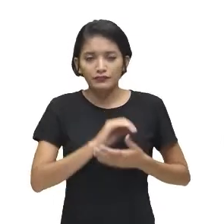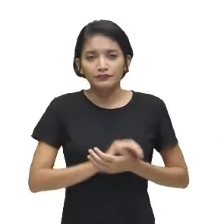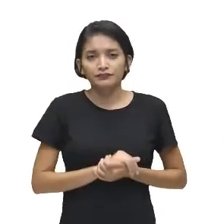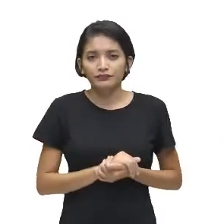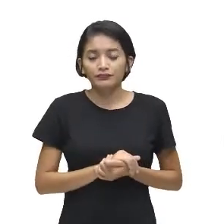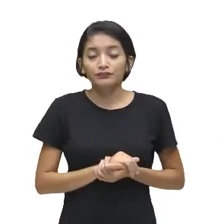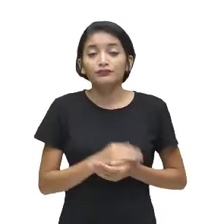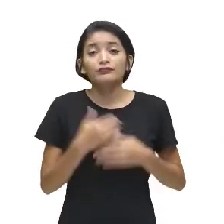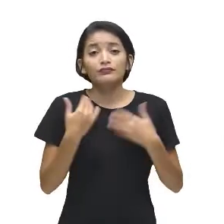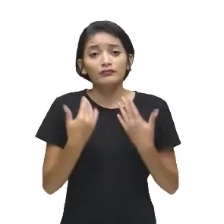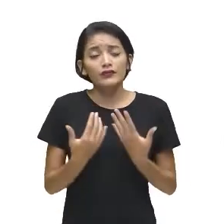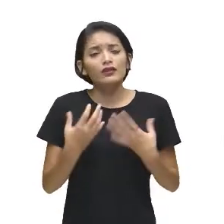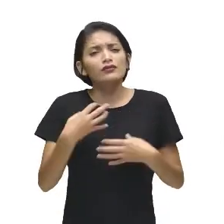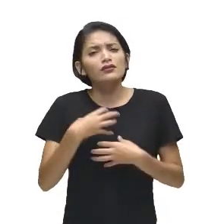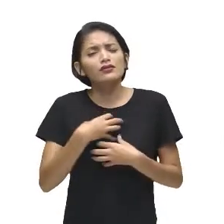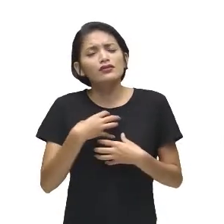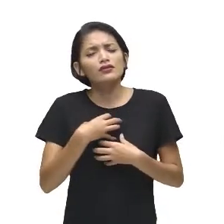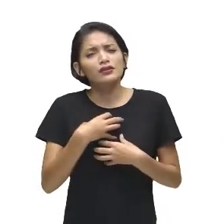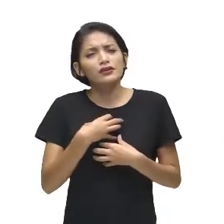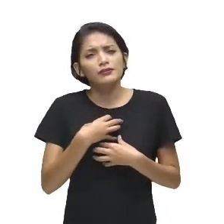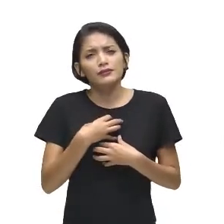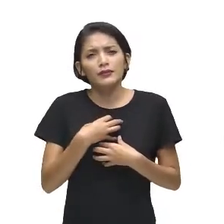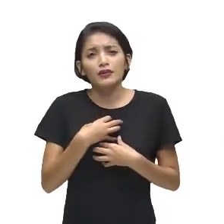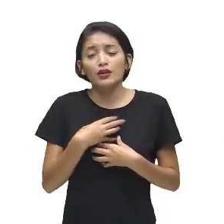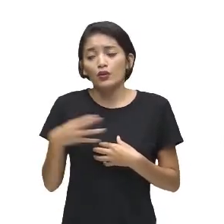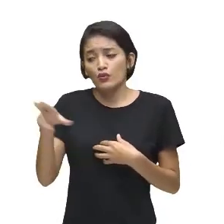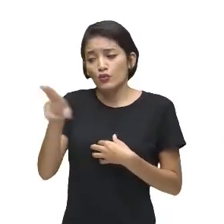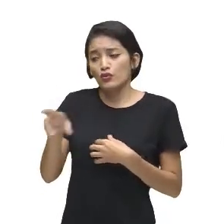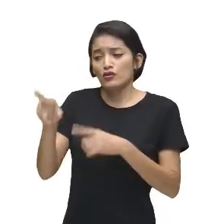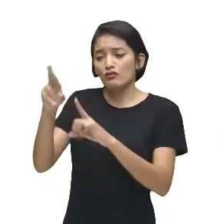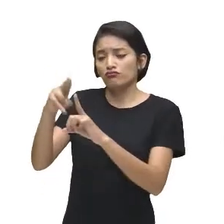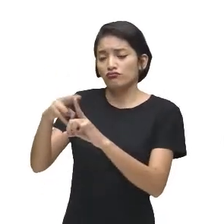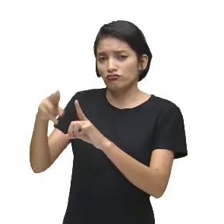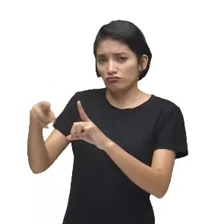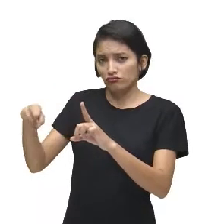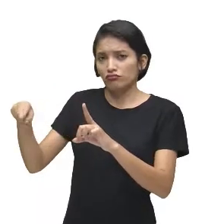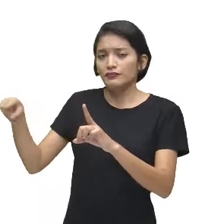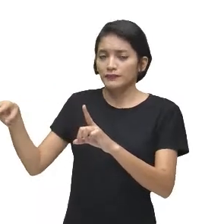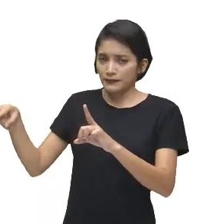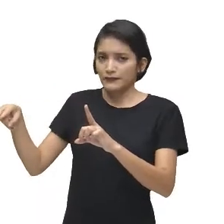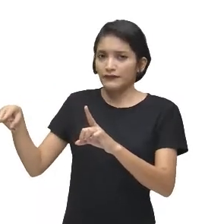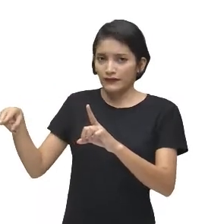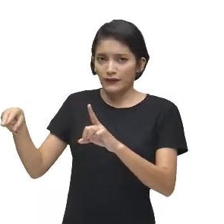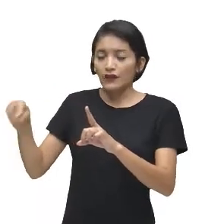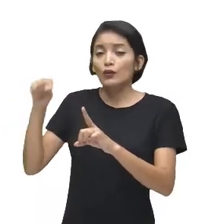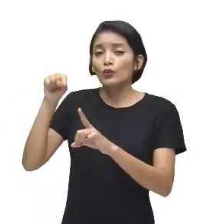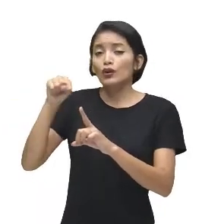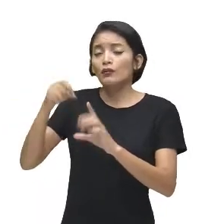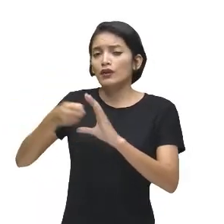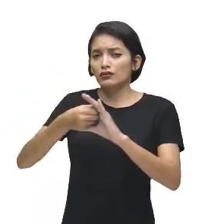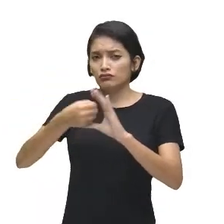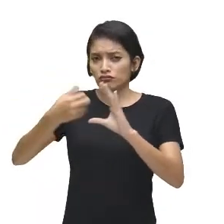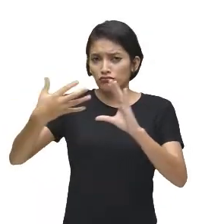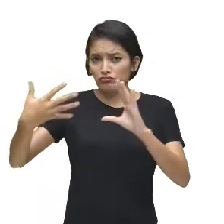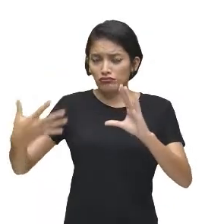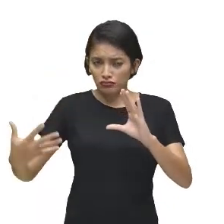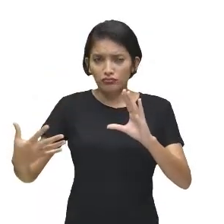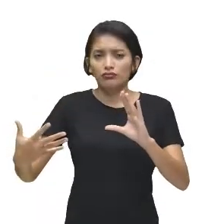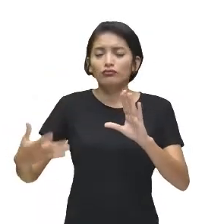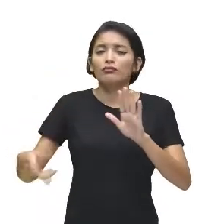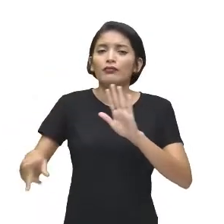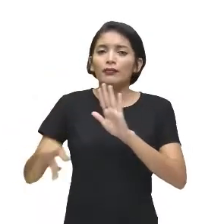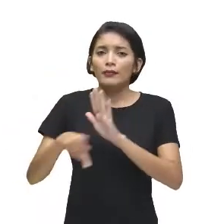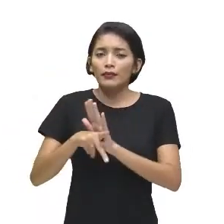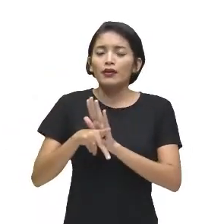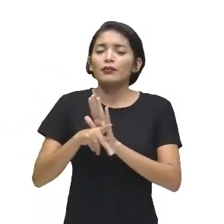dessa situação, não buscamos a religião como um elemento, como um instrumento